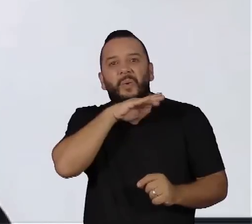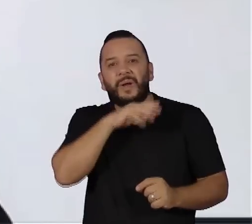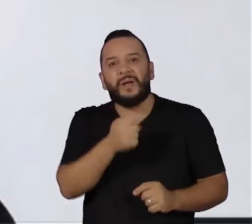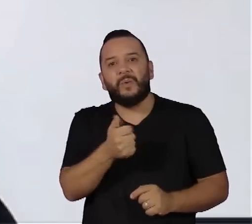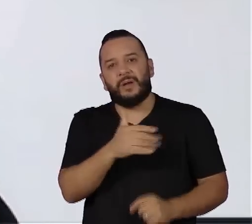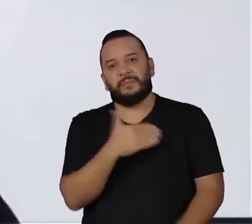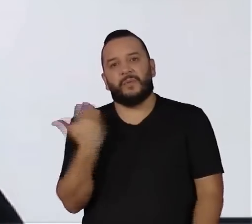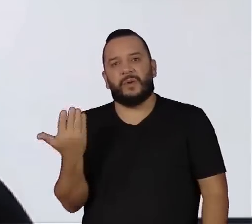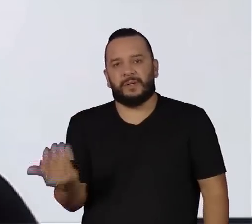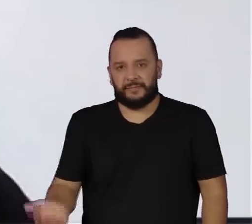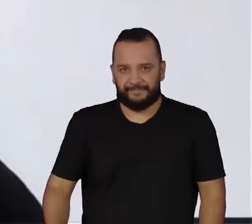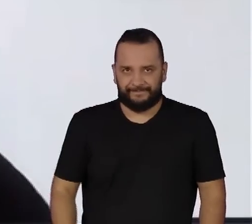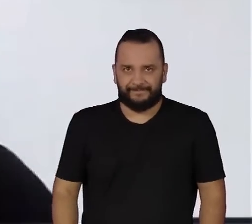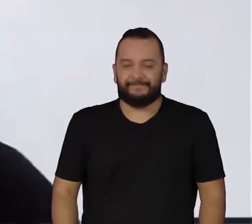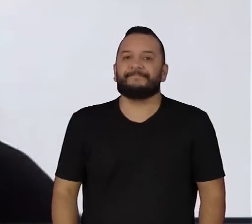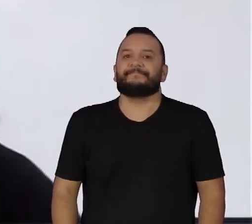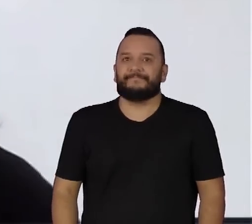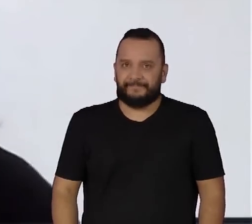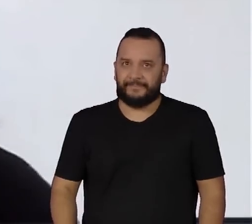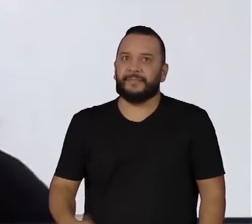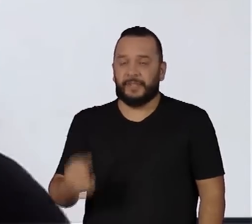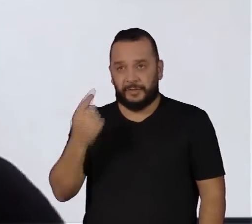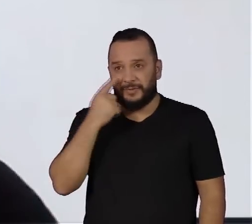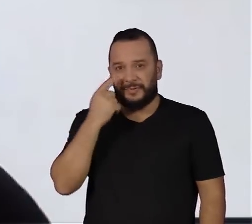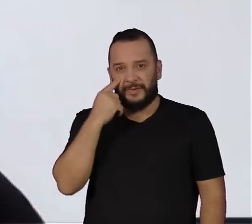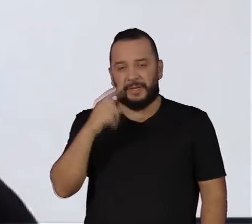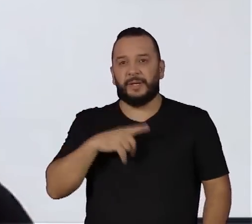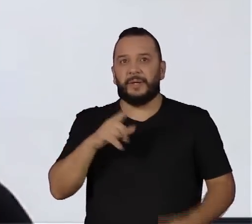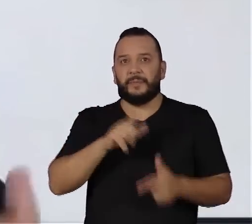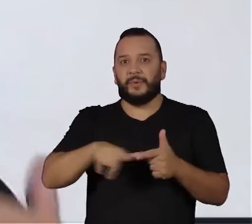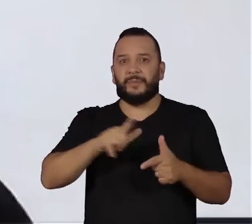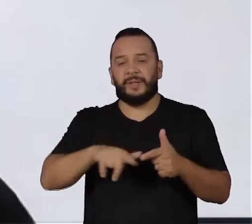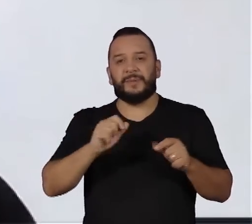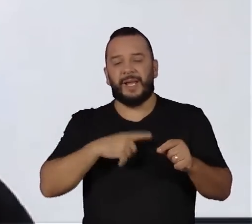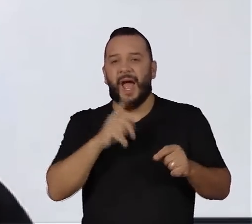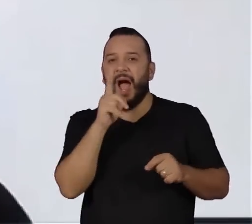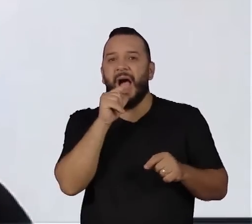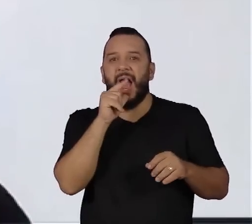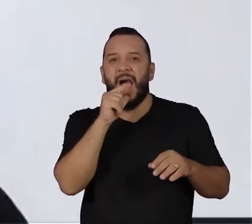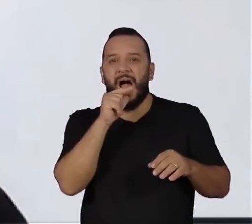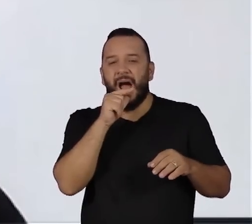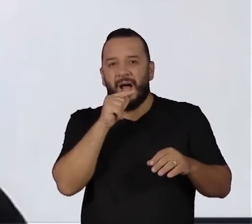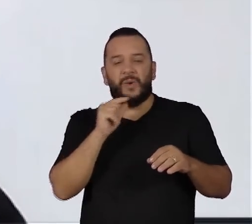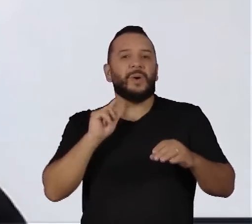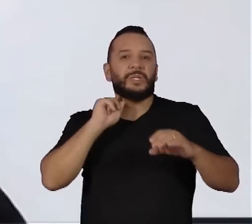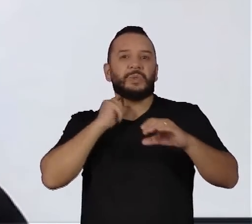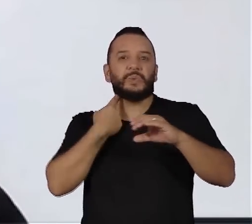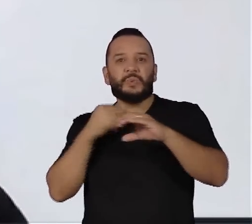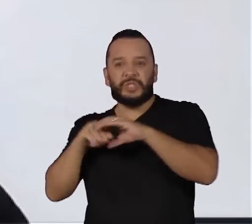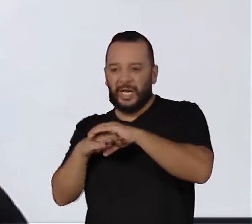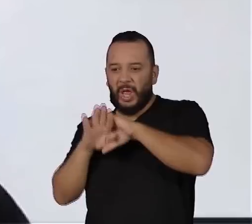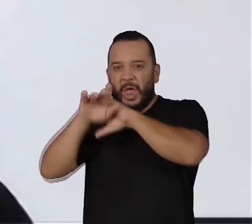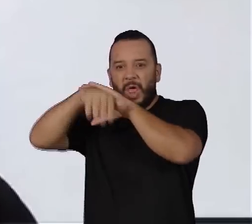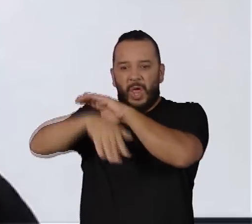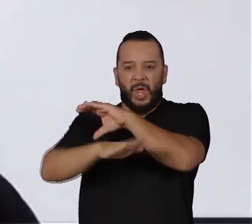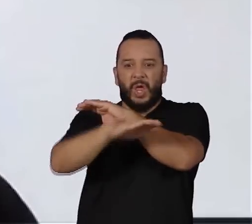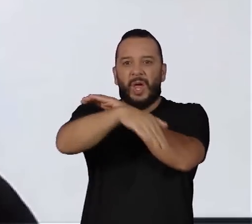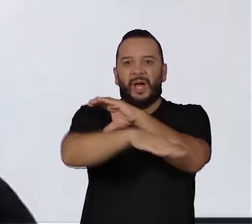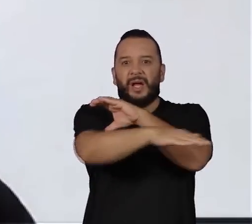Nós vemos o problema do esgoto. Os esgotos, eles são, assim, e atingem diretamente os recifes. A gente tem problema